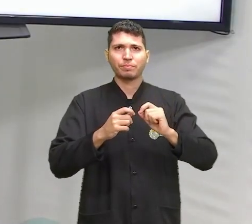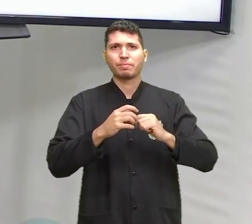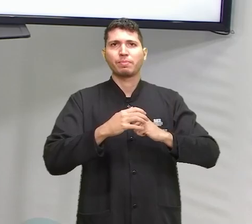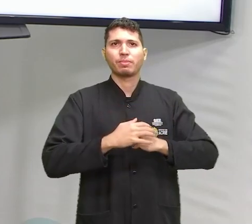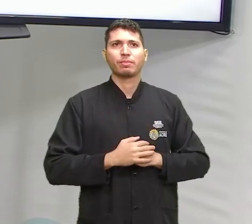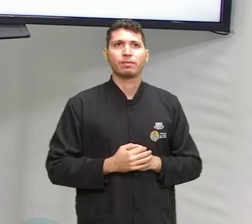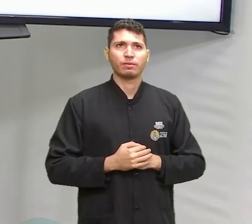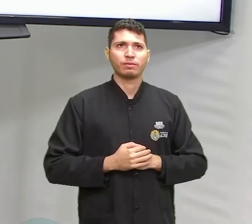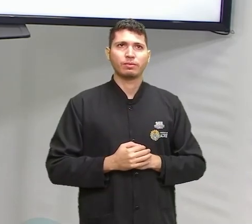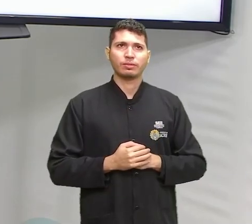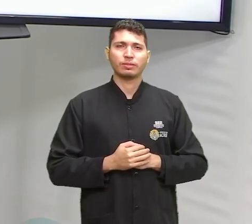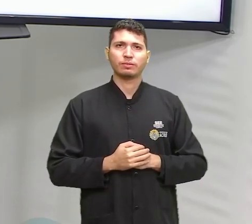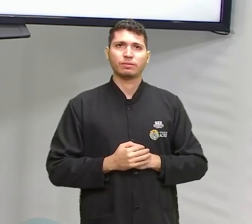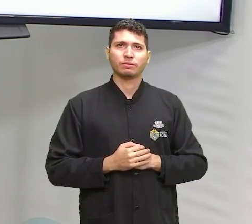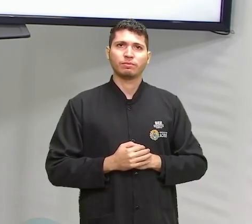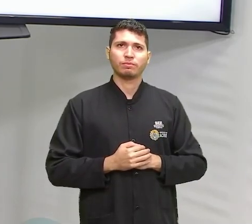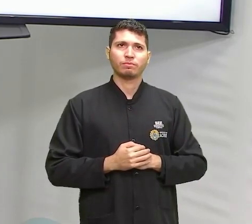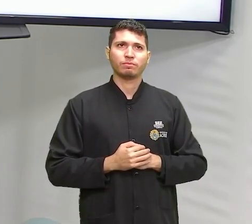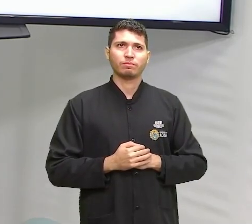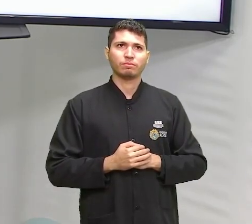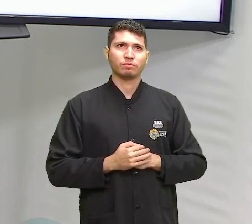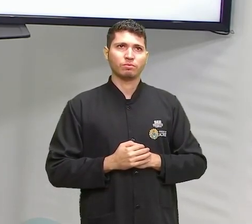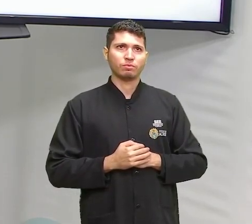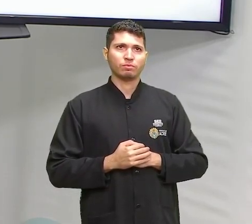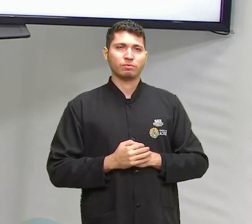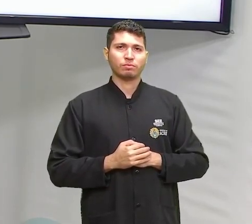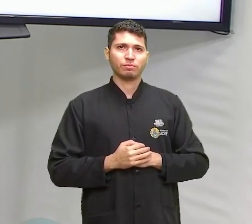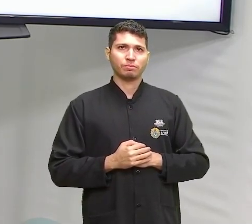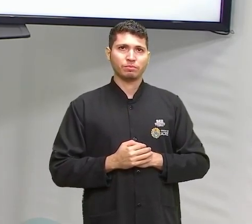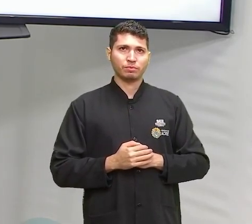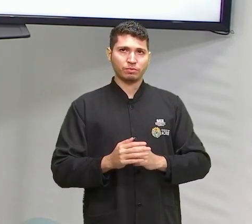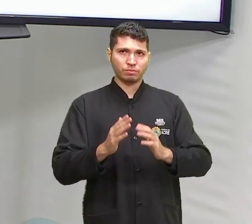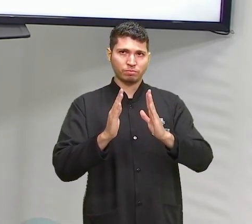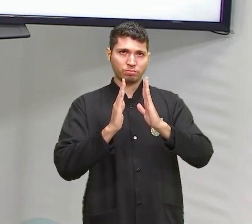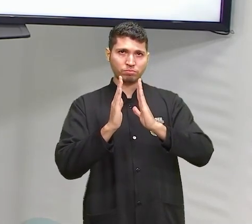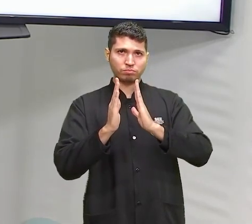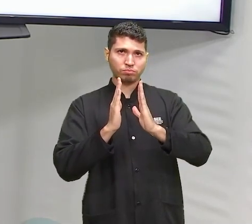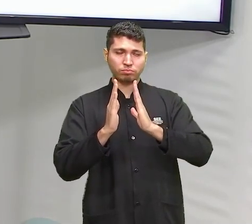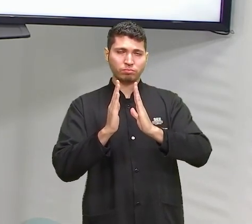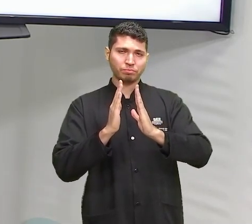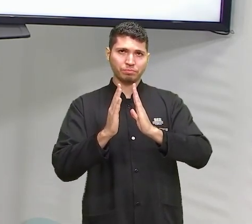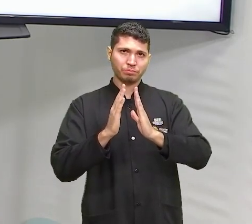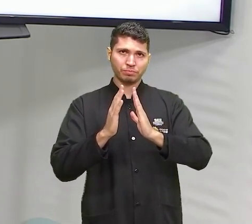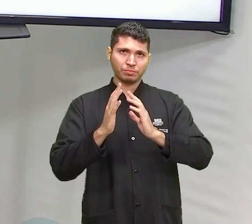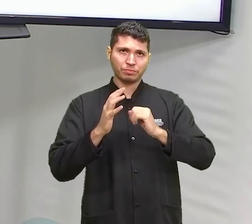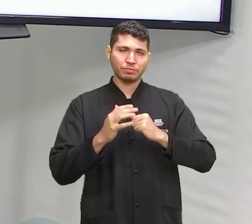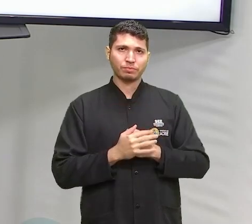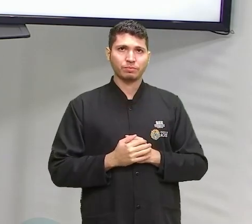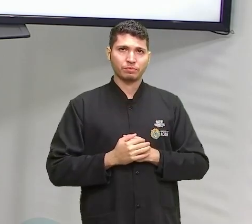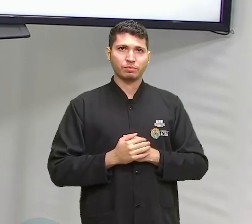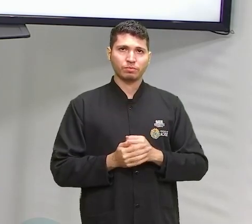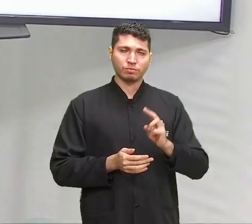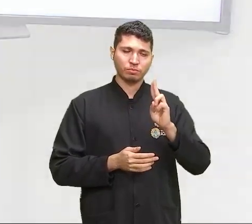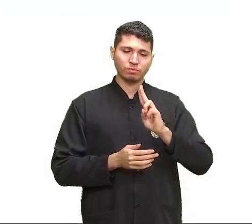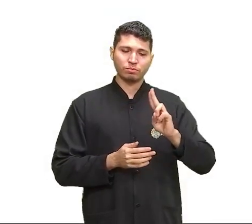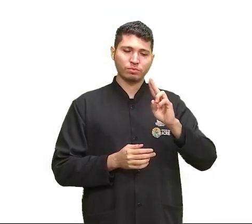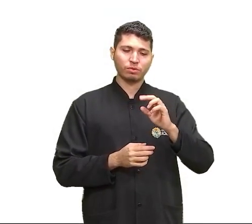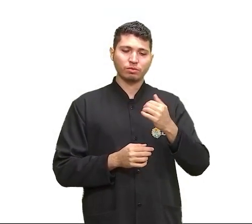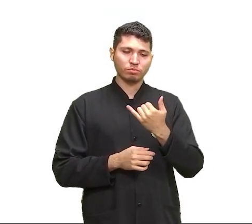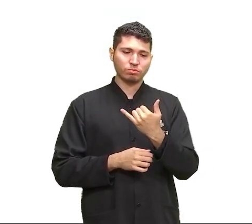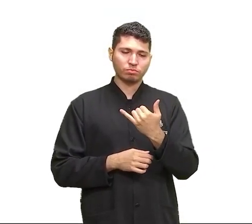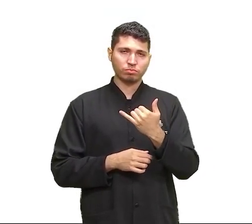justamente a gente pegar questões de circuito em série e em paralelo e encaixar em um único circuito. Pegar esse circuito que